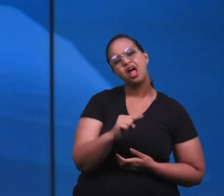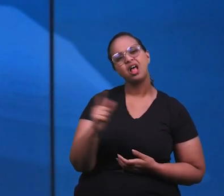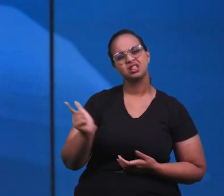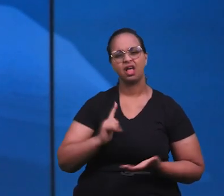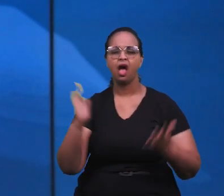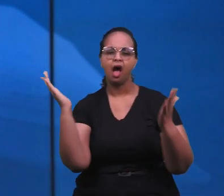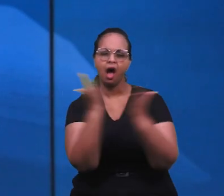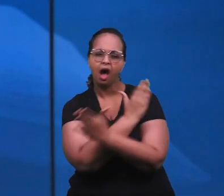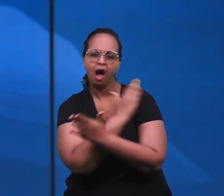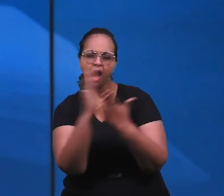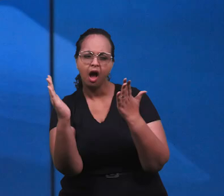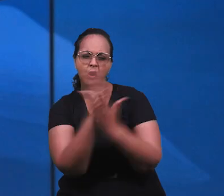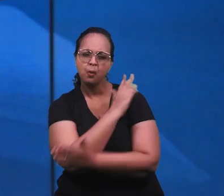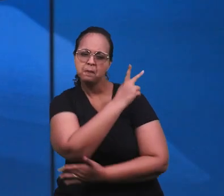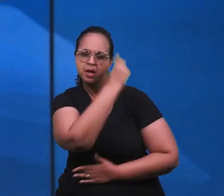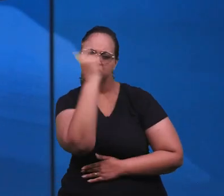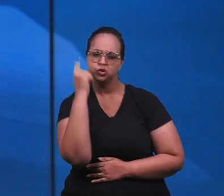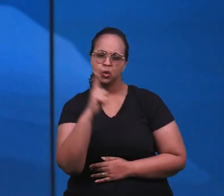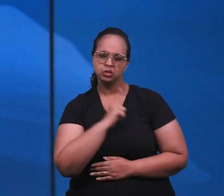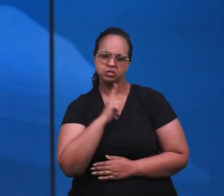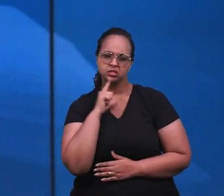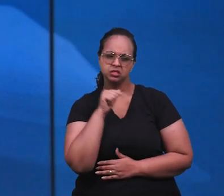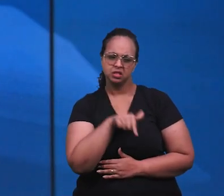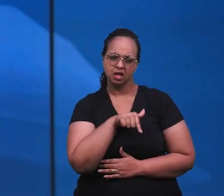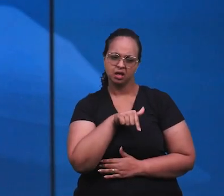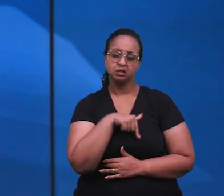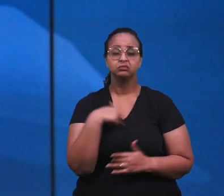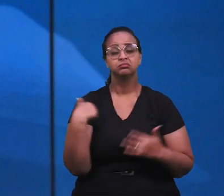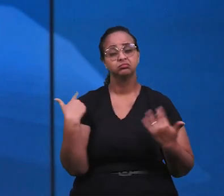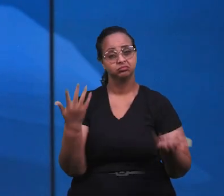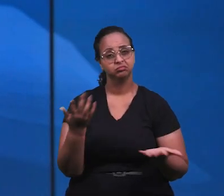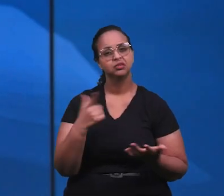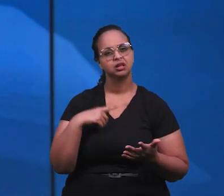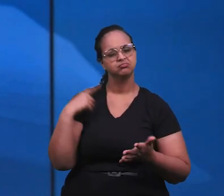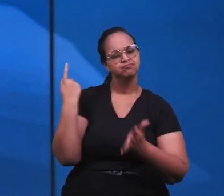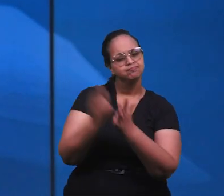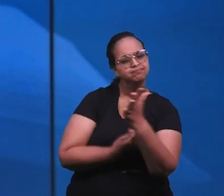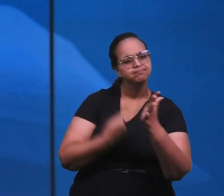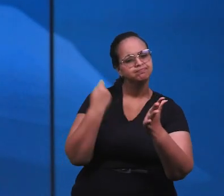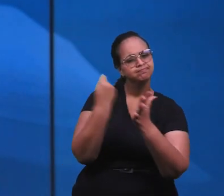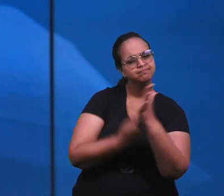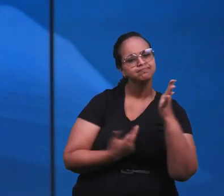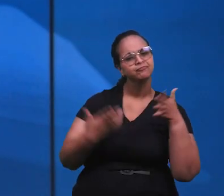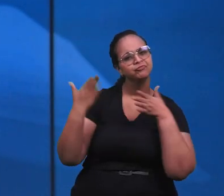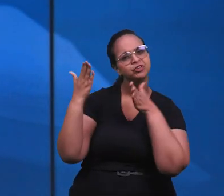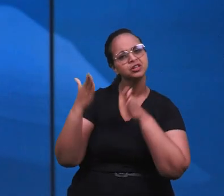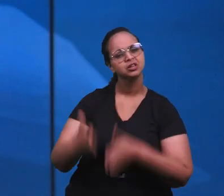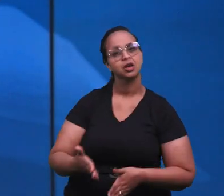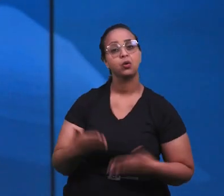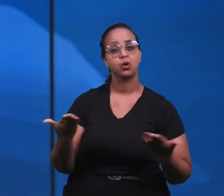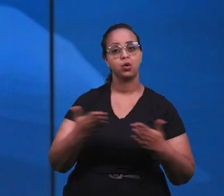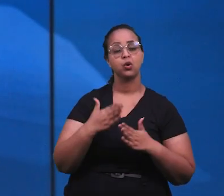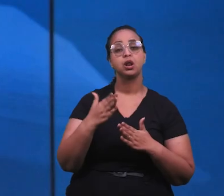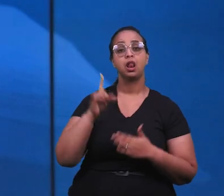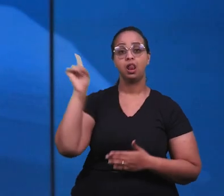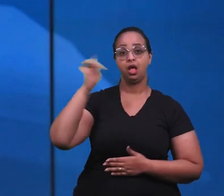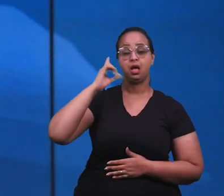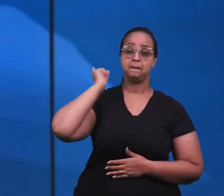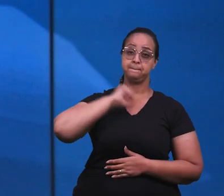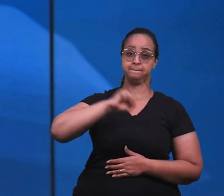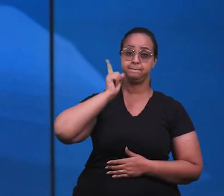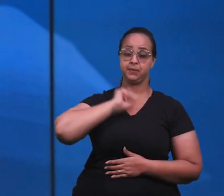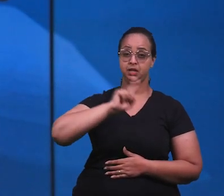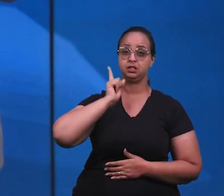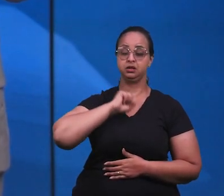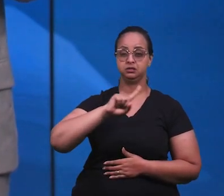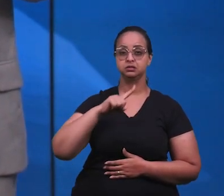algumas pessoas, ou seja, um remanescente, né? Um remanescente fiel. E aí nós vamos agora para o estado de Minas Gerais, quem